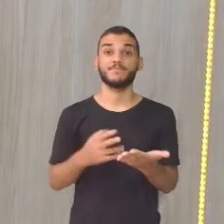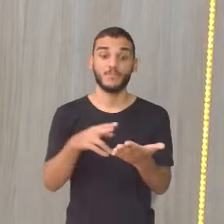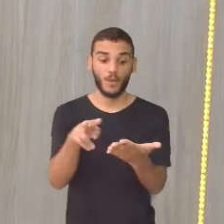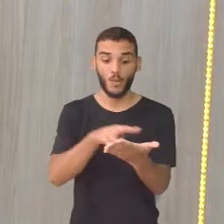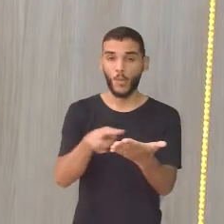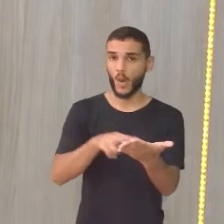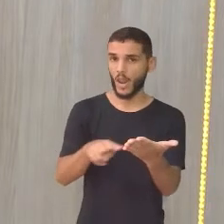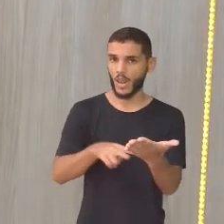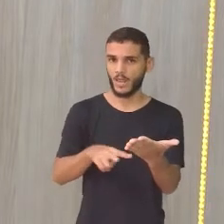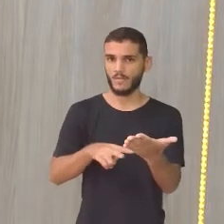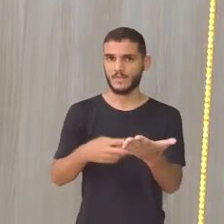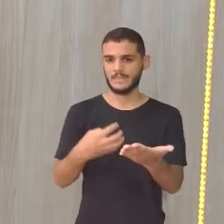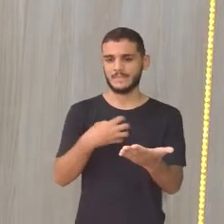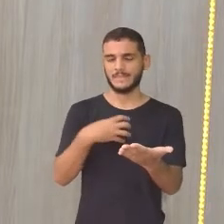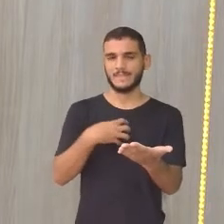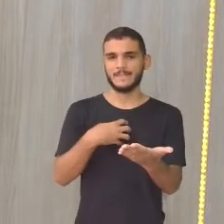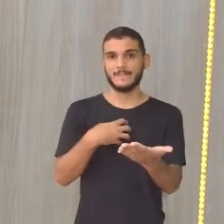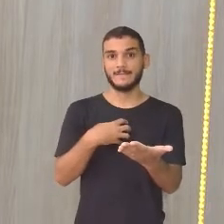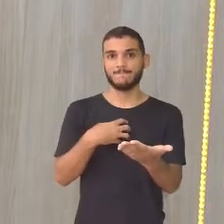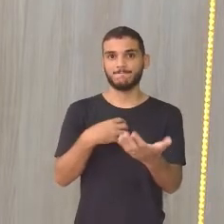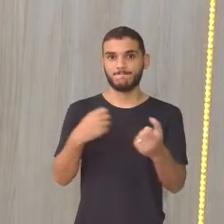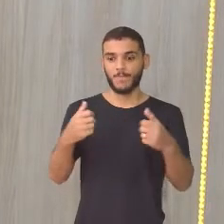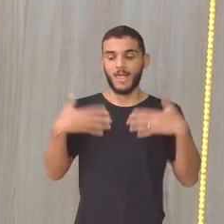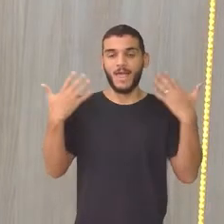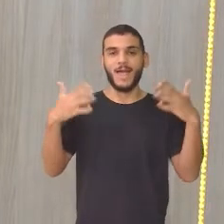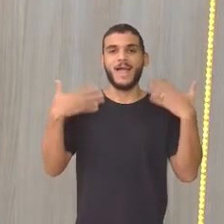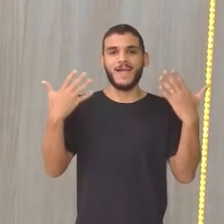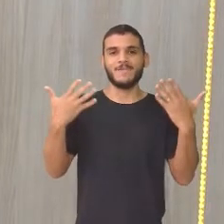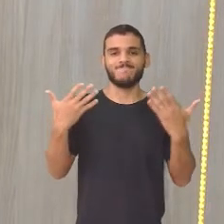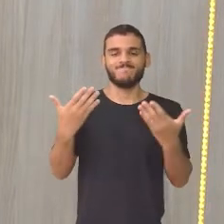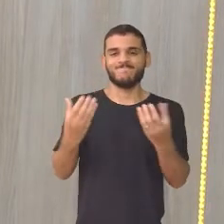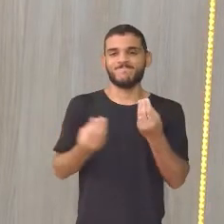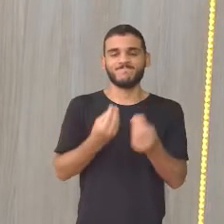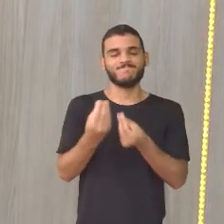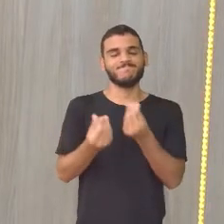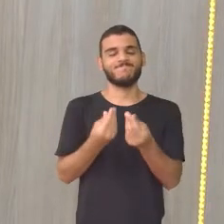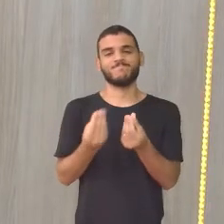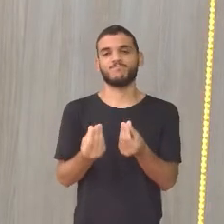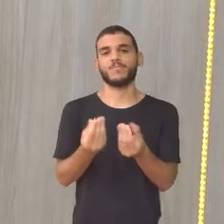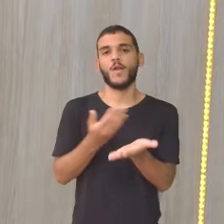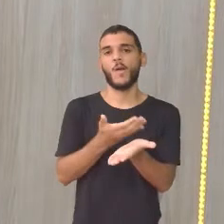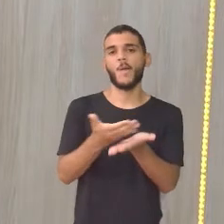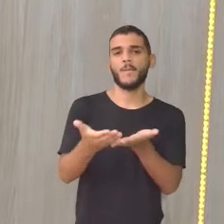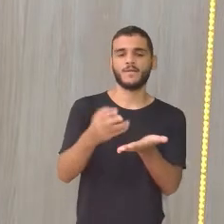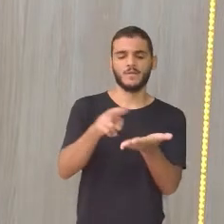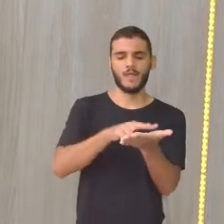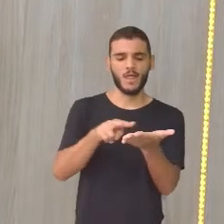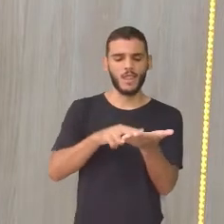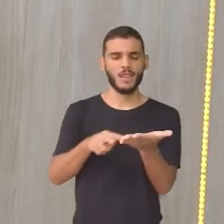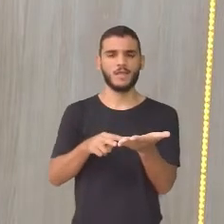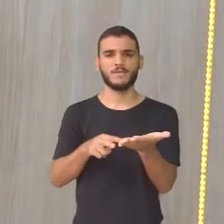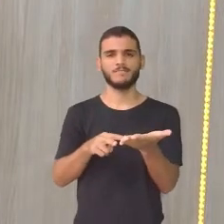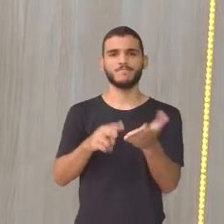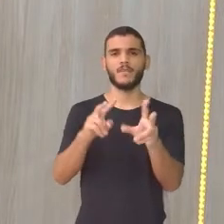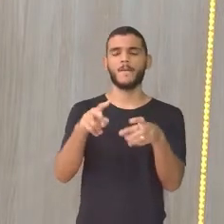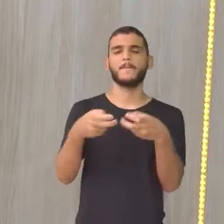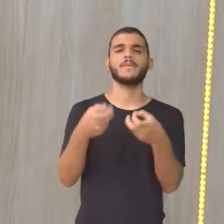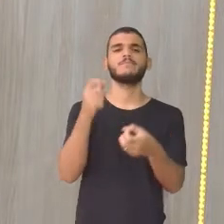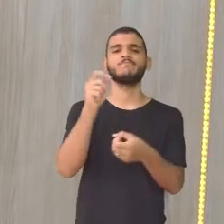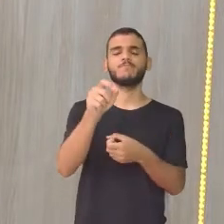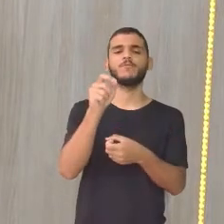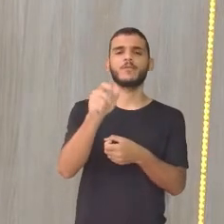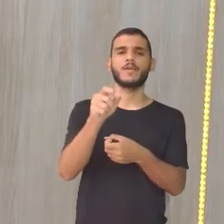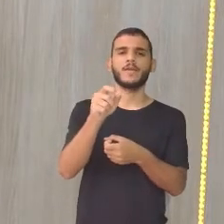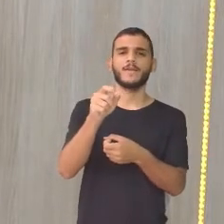nos surpreende. À medida que começamos a ler, não é? Ele traz para a gente elementos, não é, que